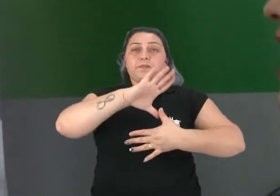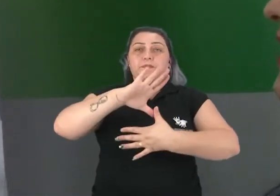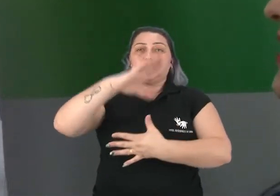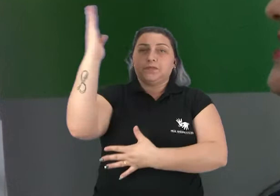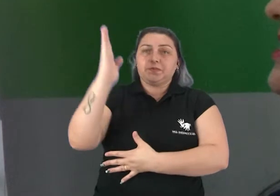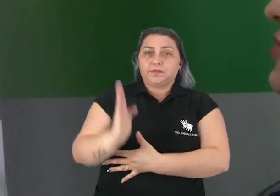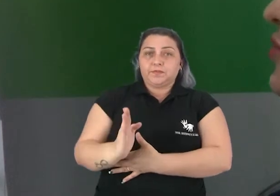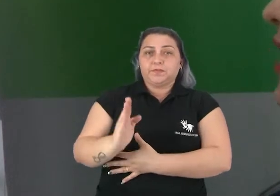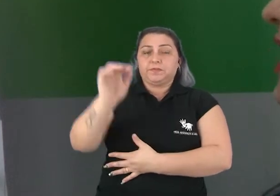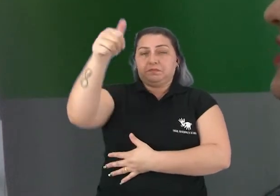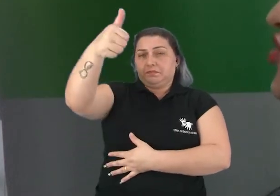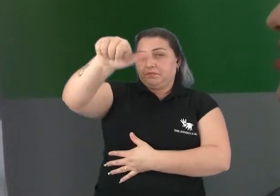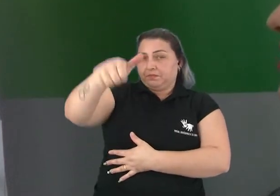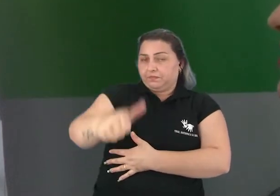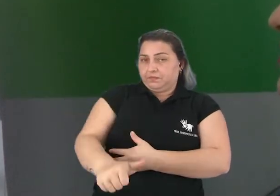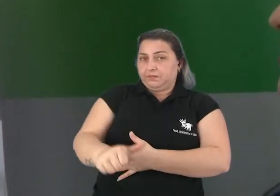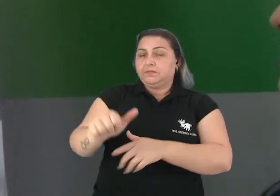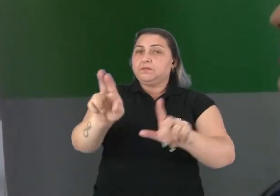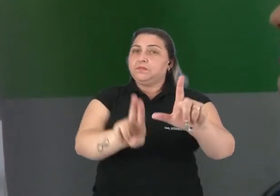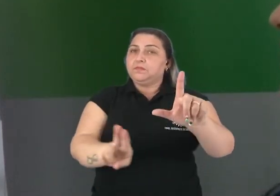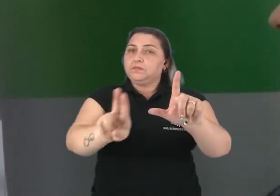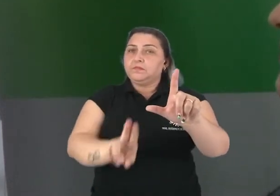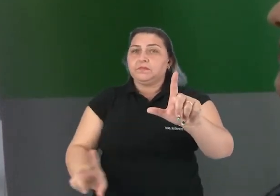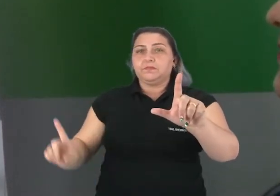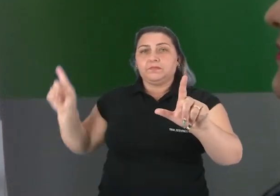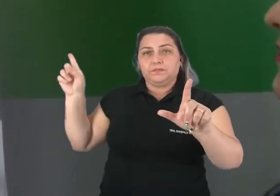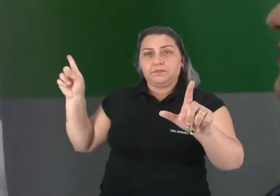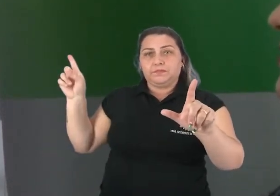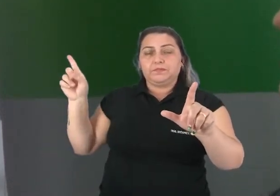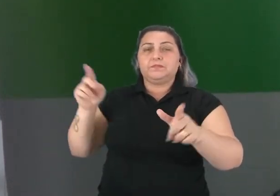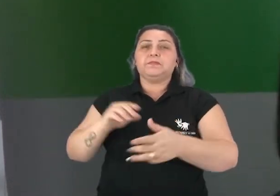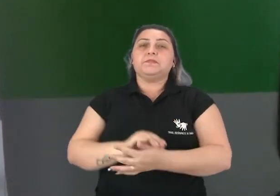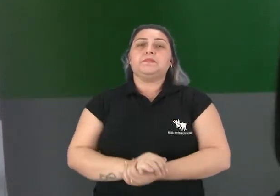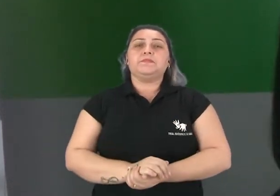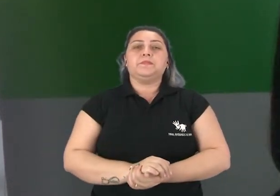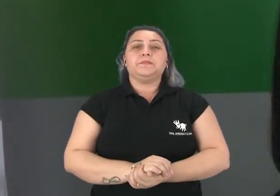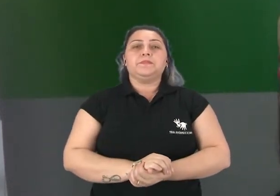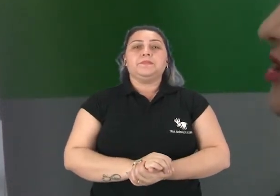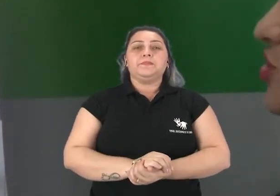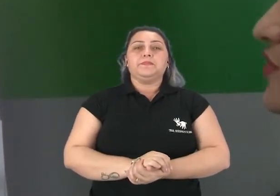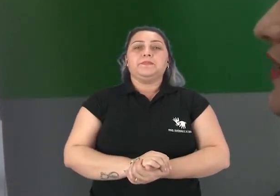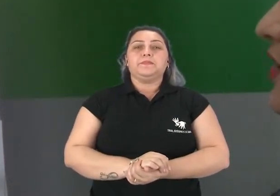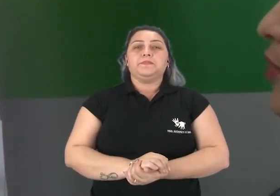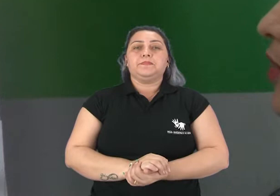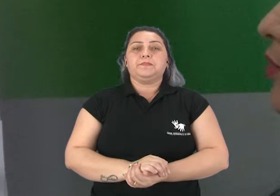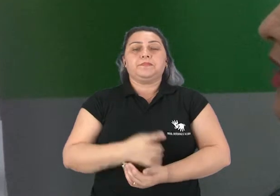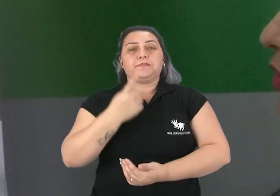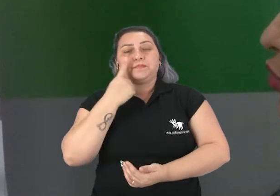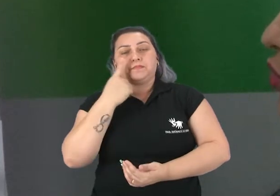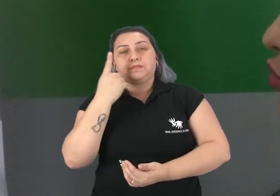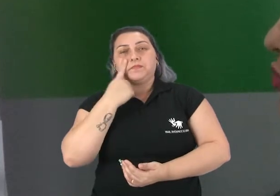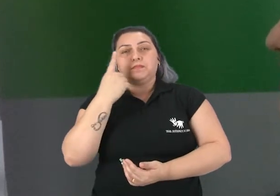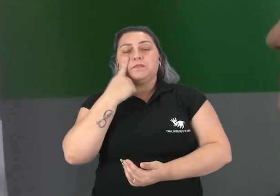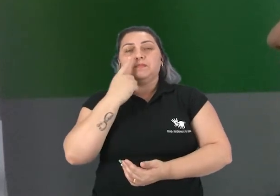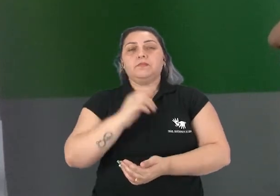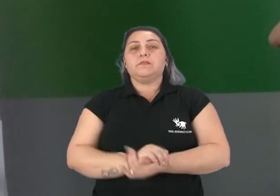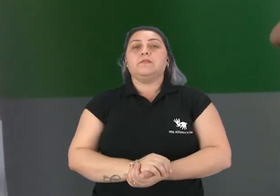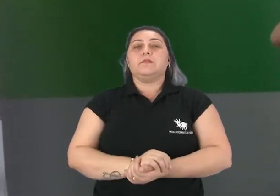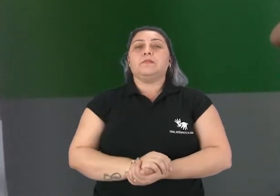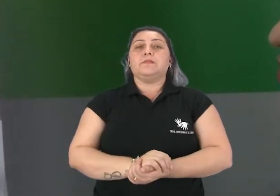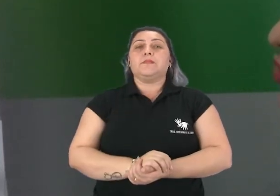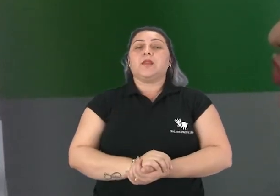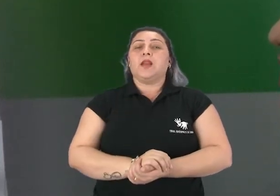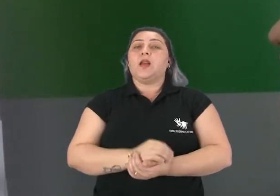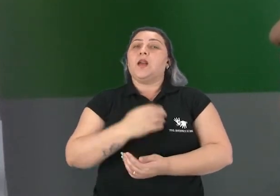Brasil, analisando a legenda, tá? Na legenda a gente vê aqui uma cor mais